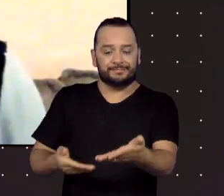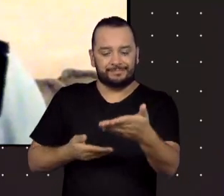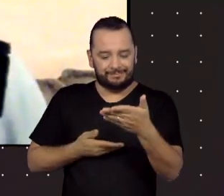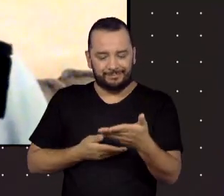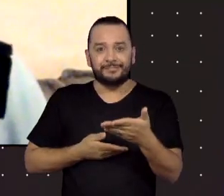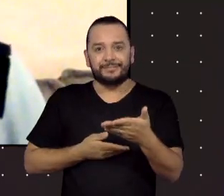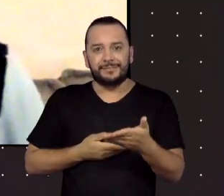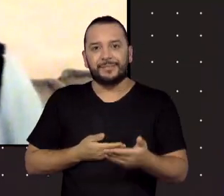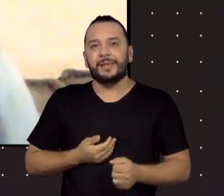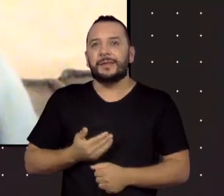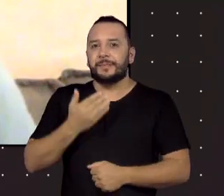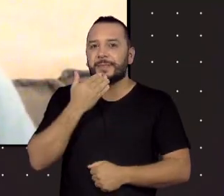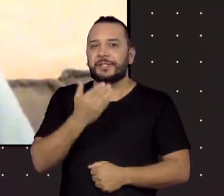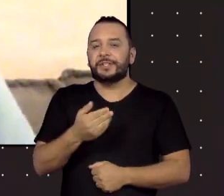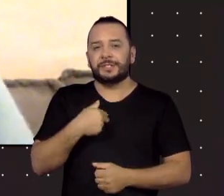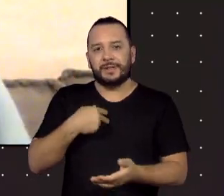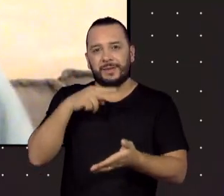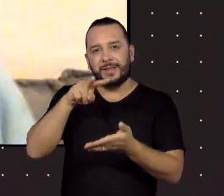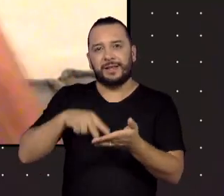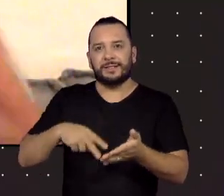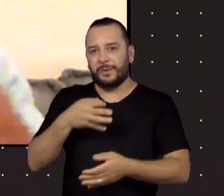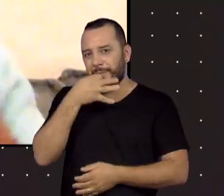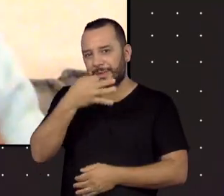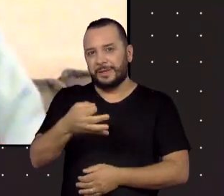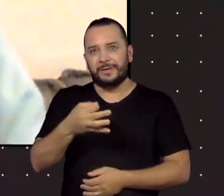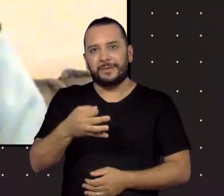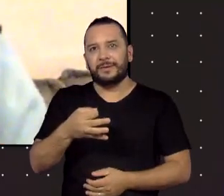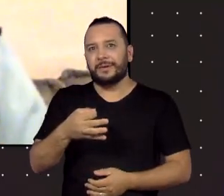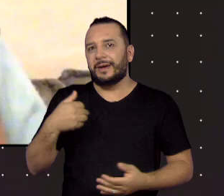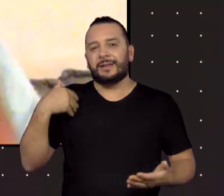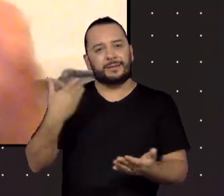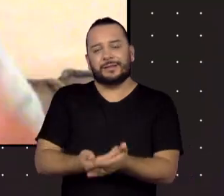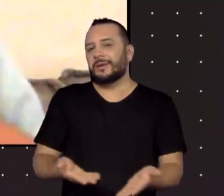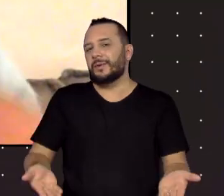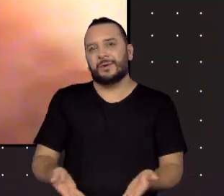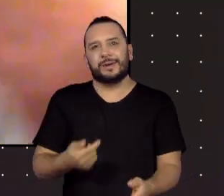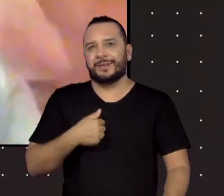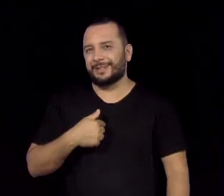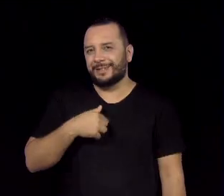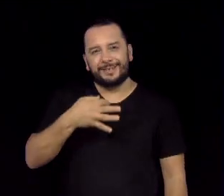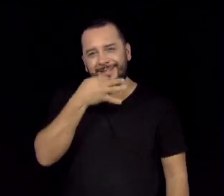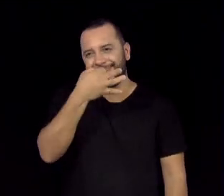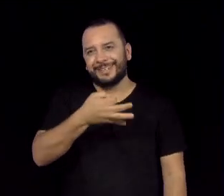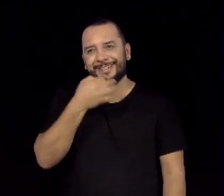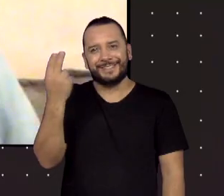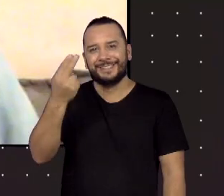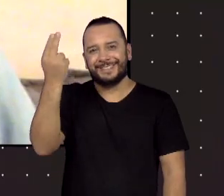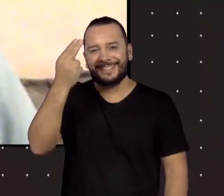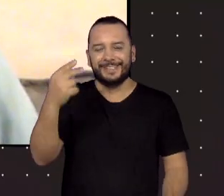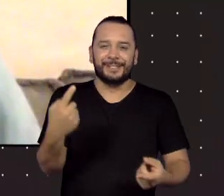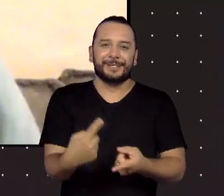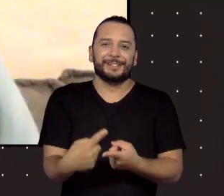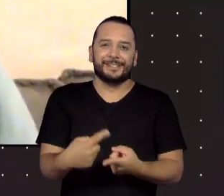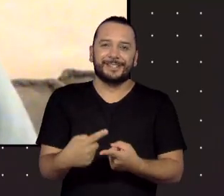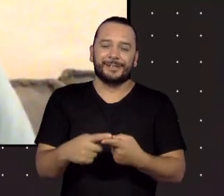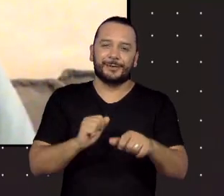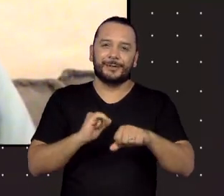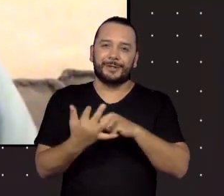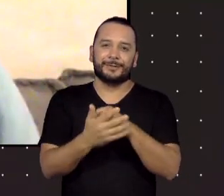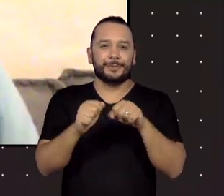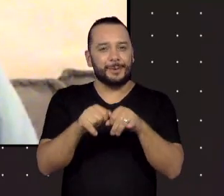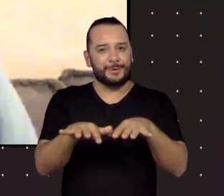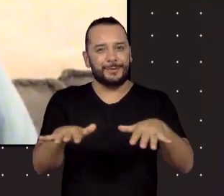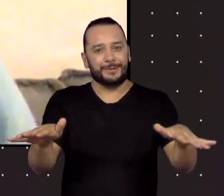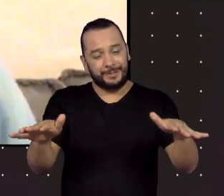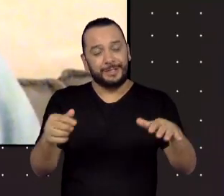E pedindo que eu lesse e que desse uma opinião. E até hoje eu não dei essa opinião, porque aí veio essa coisa da pandemia, das coisas. E o livro ainda está no